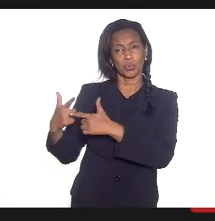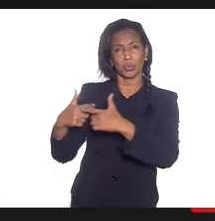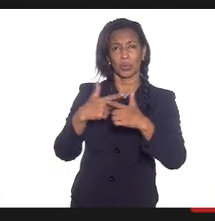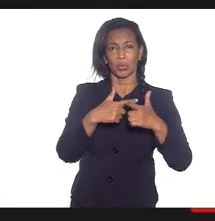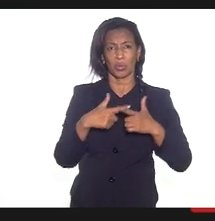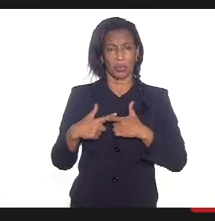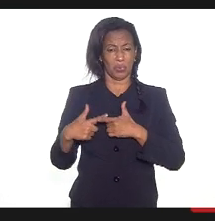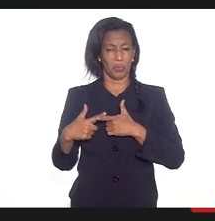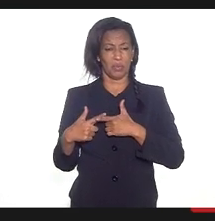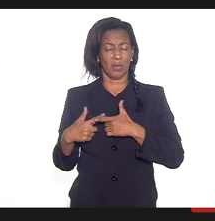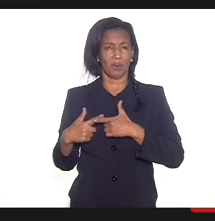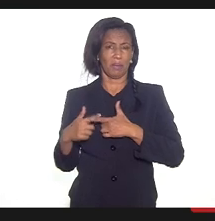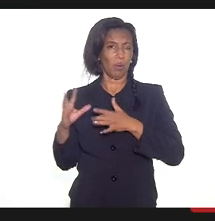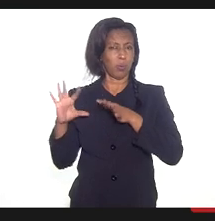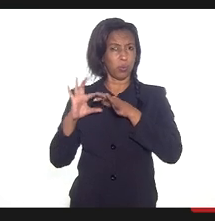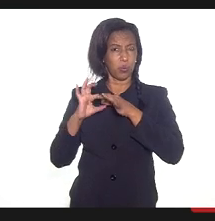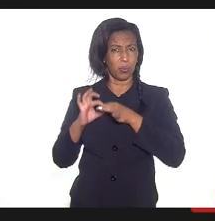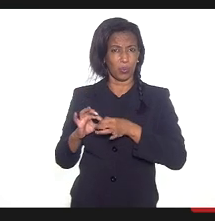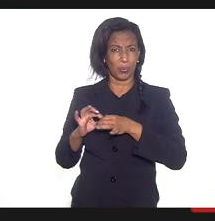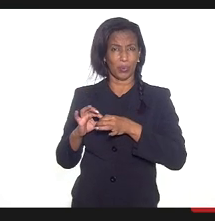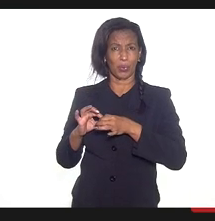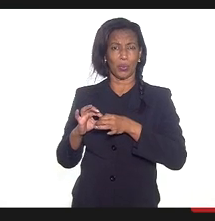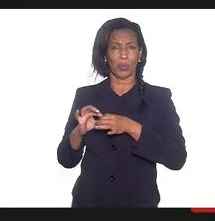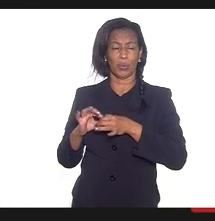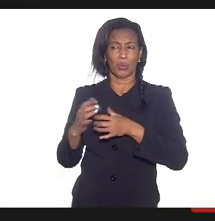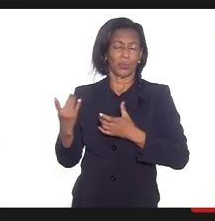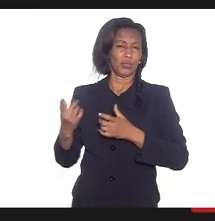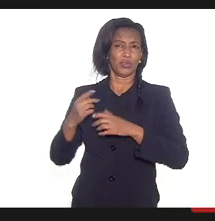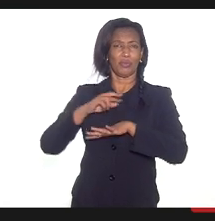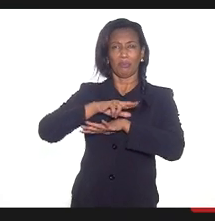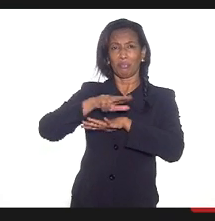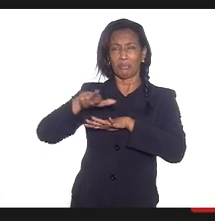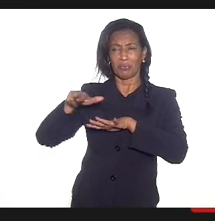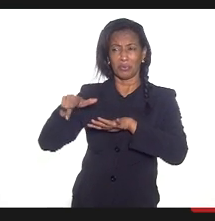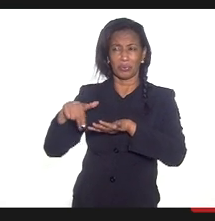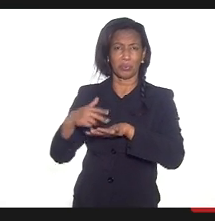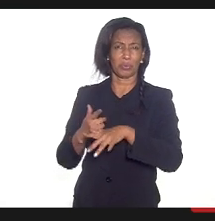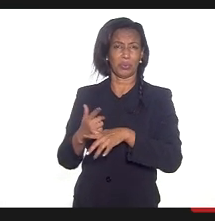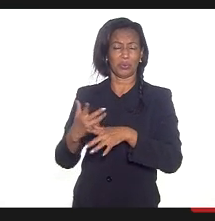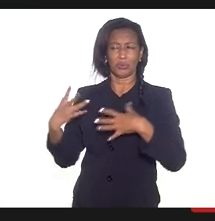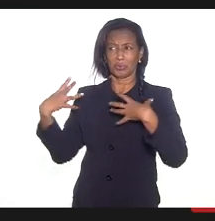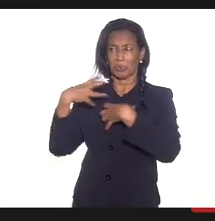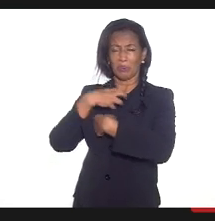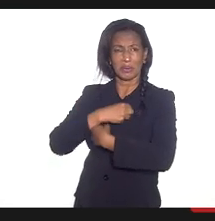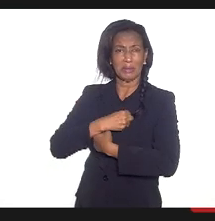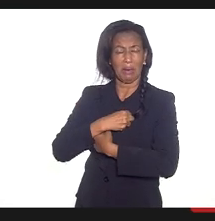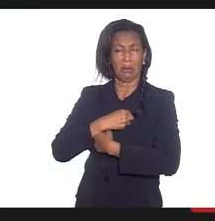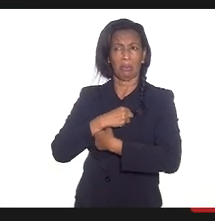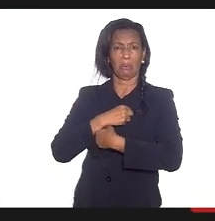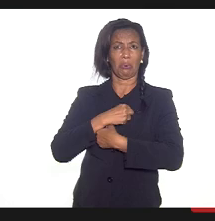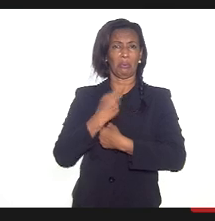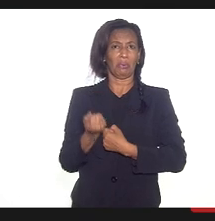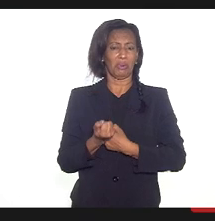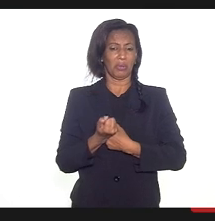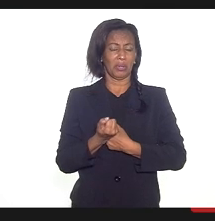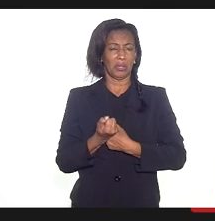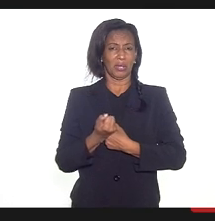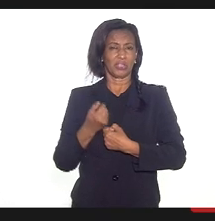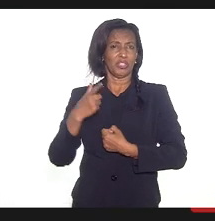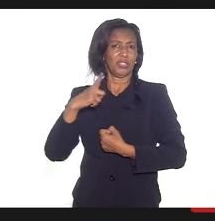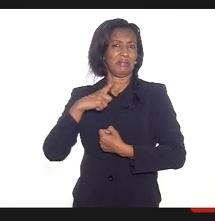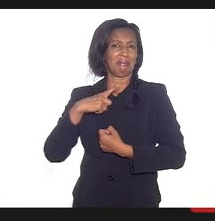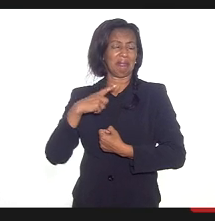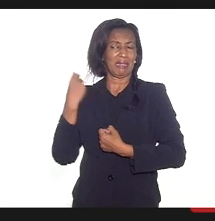de bipolaridade, de síndrome de Estocolmo, de depressão, ideação